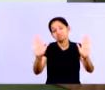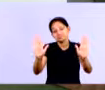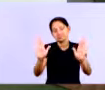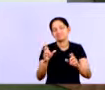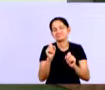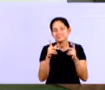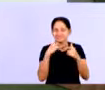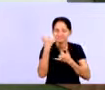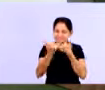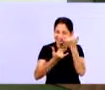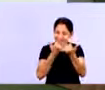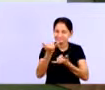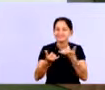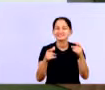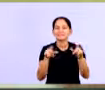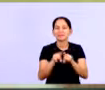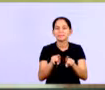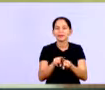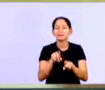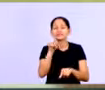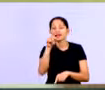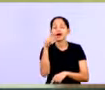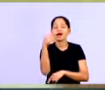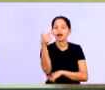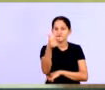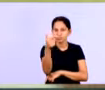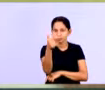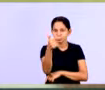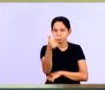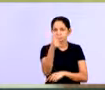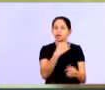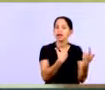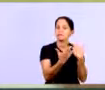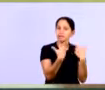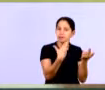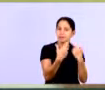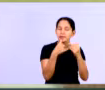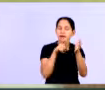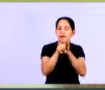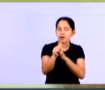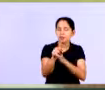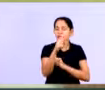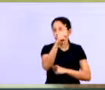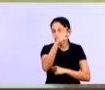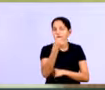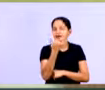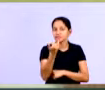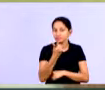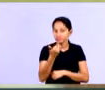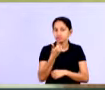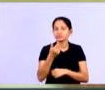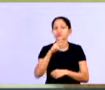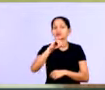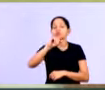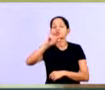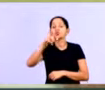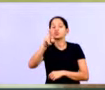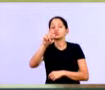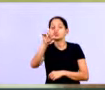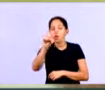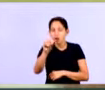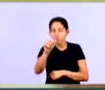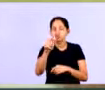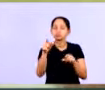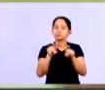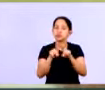Vamos lá. Para a questão 2, nós temos mais uma resposta dos alunos do Polo de Cacoal também. John e Gustavo disseram,